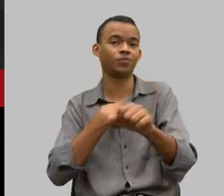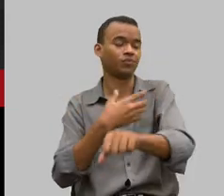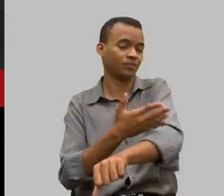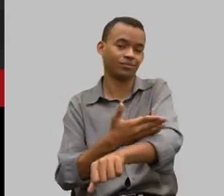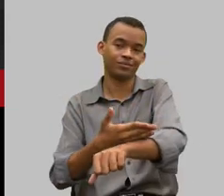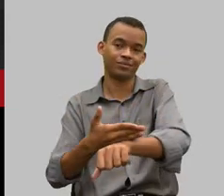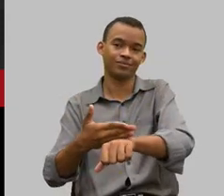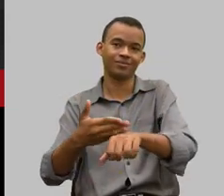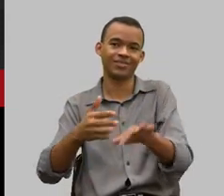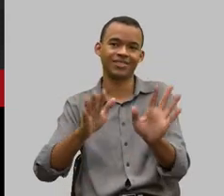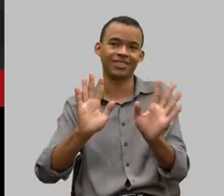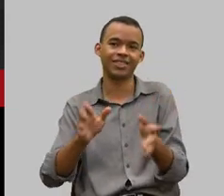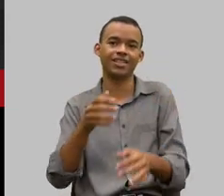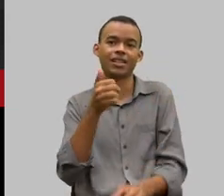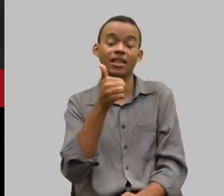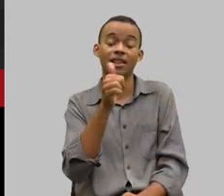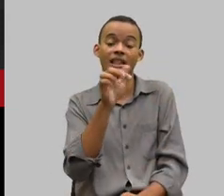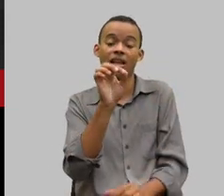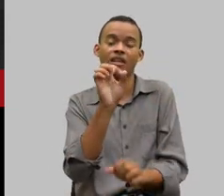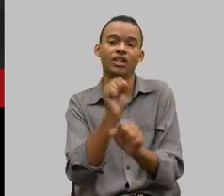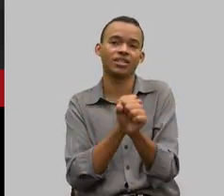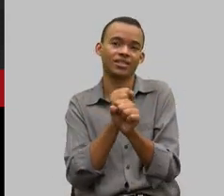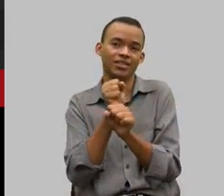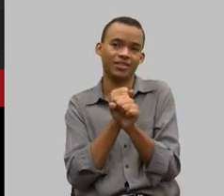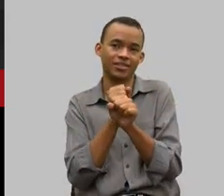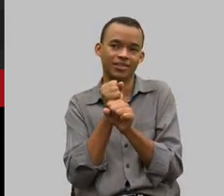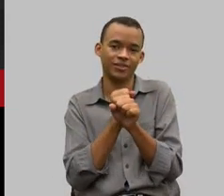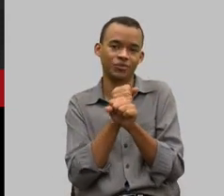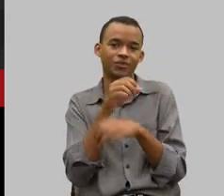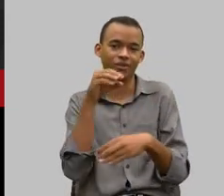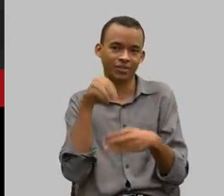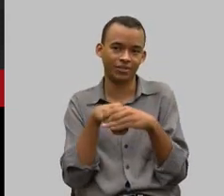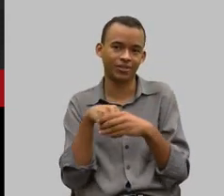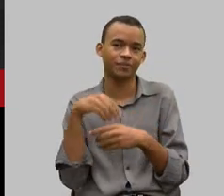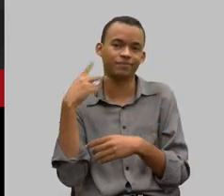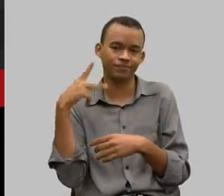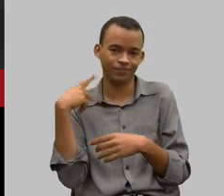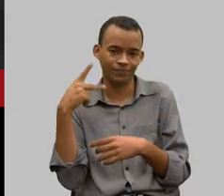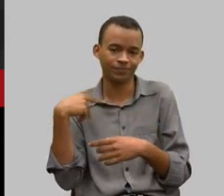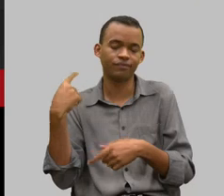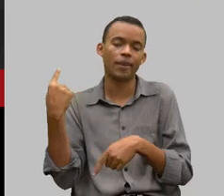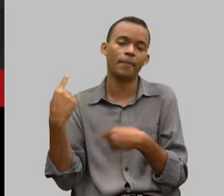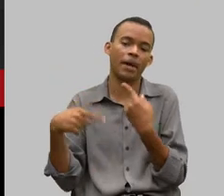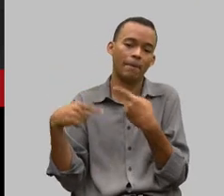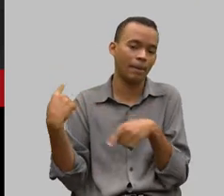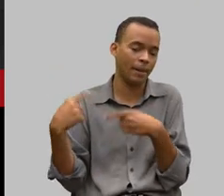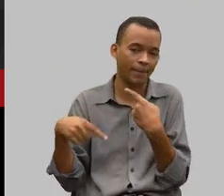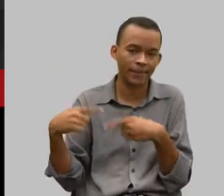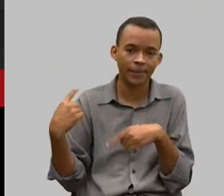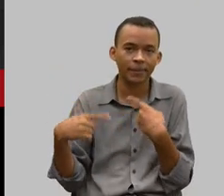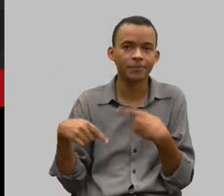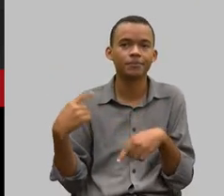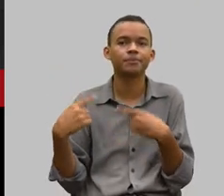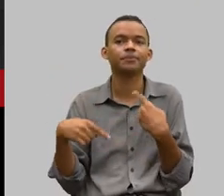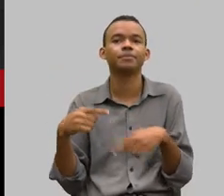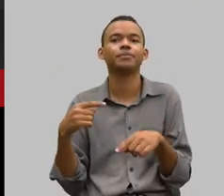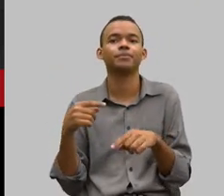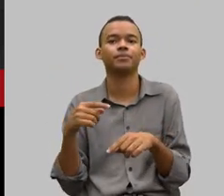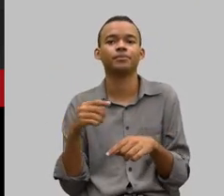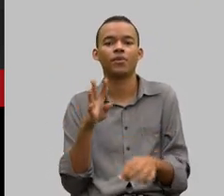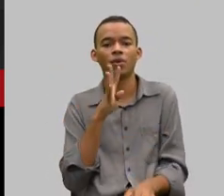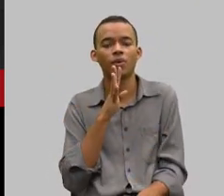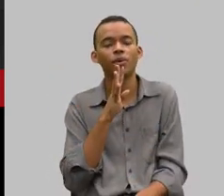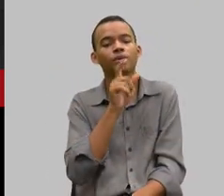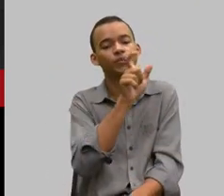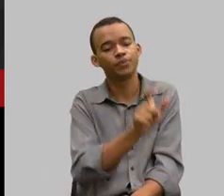são 10 anos de Parlamento né no Parlamento a gente faz o debate Parlamento a gente conhece cada um como que